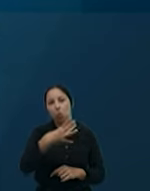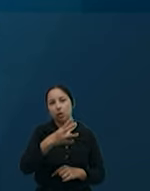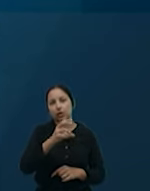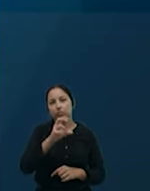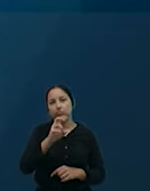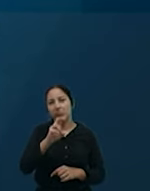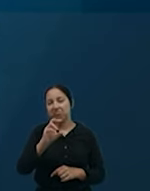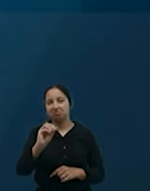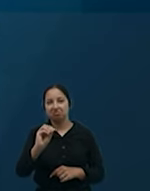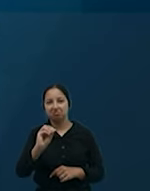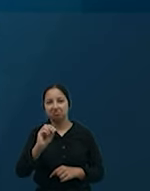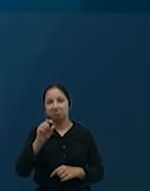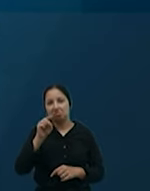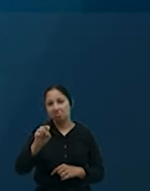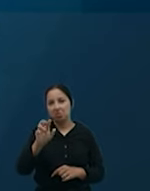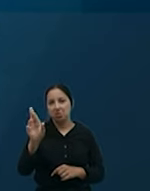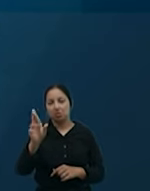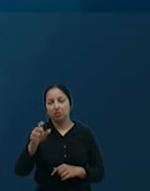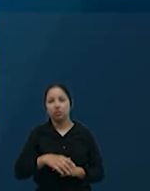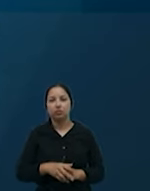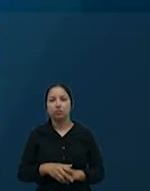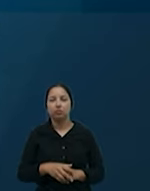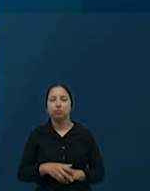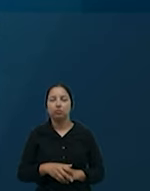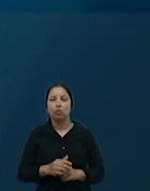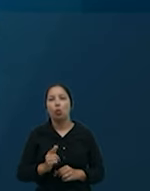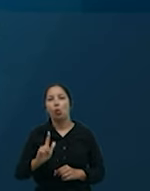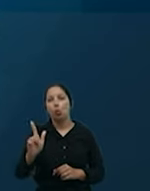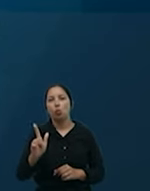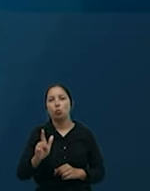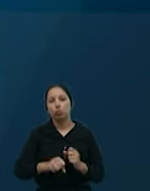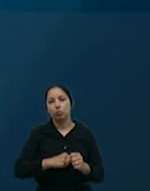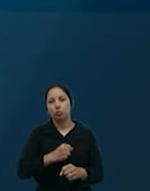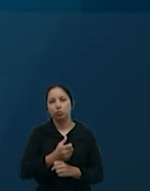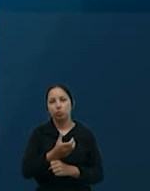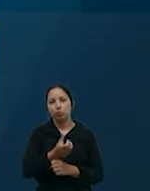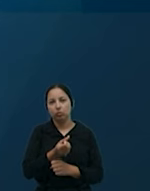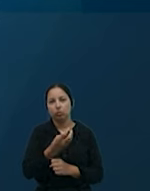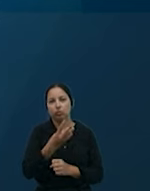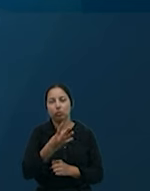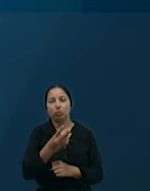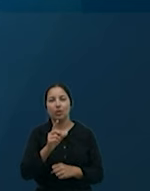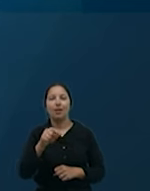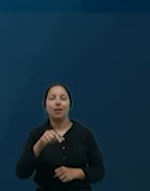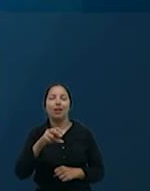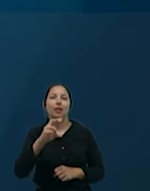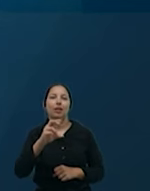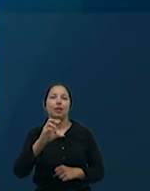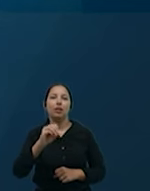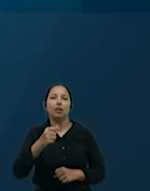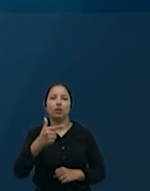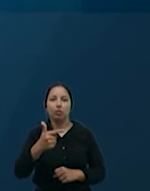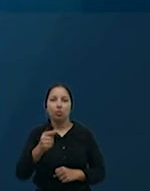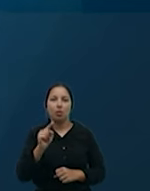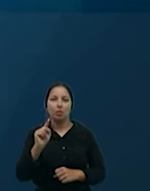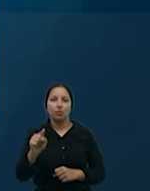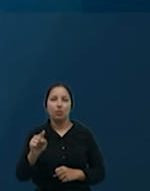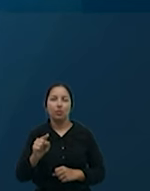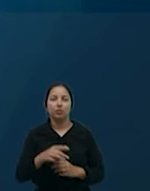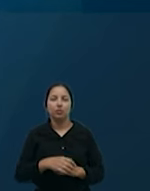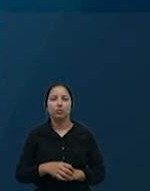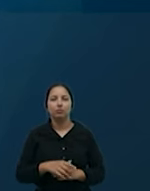64, R$ 532 mil. Portanto, fora dos princípios da razoabilidade e